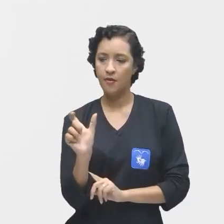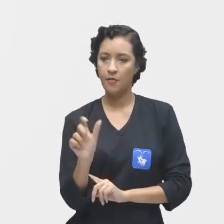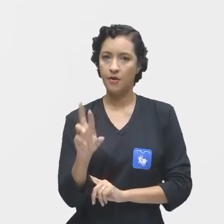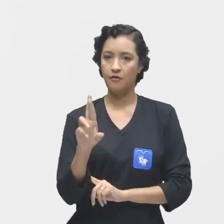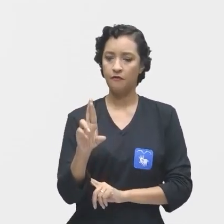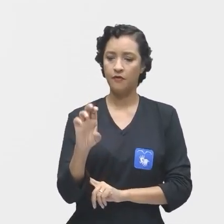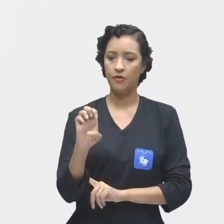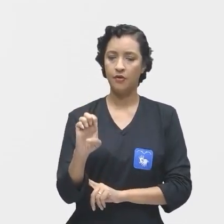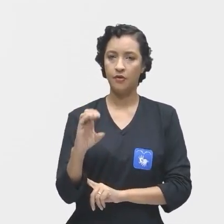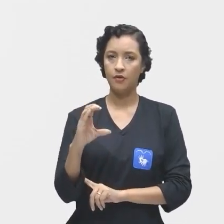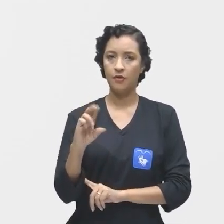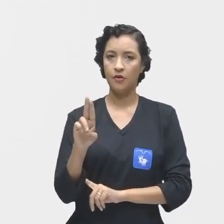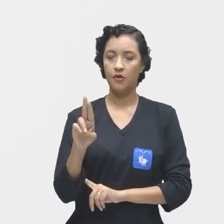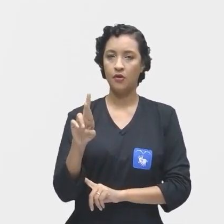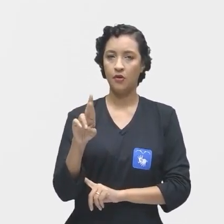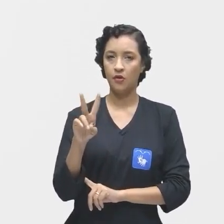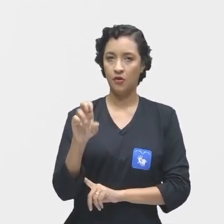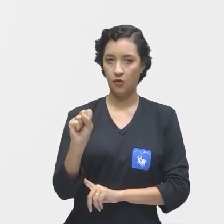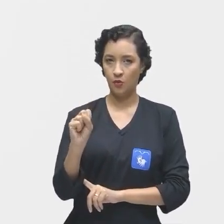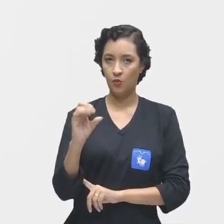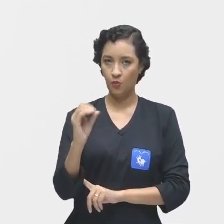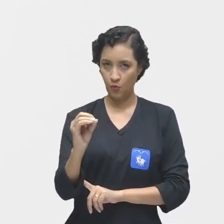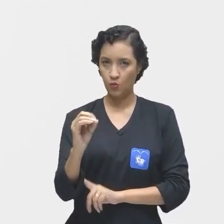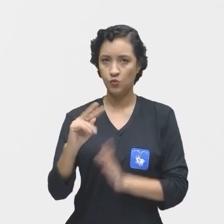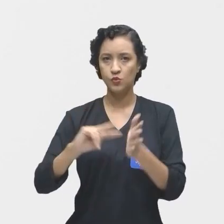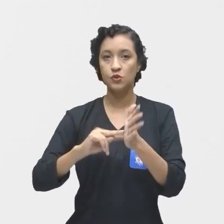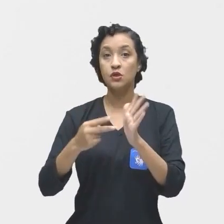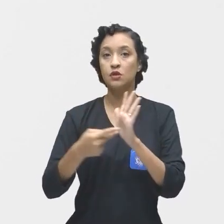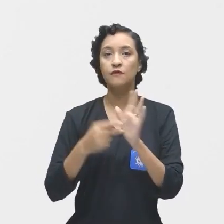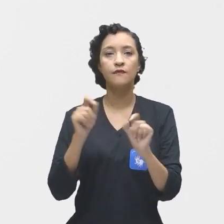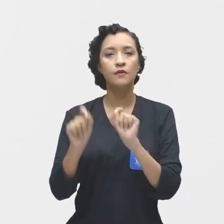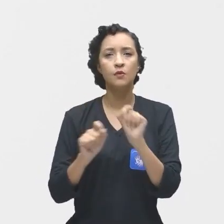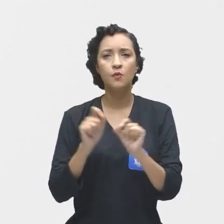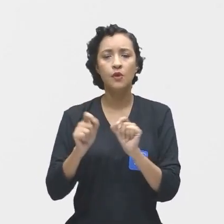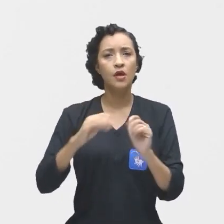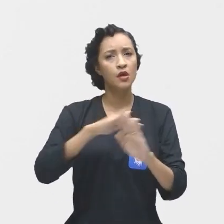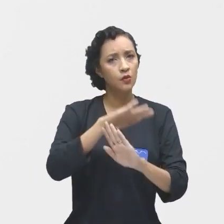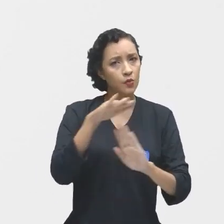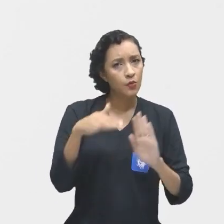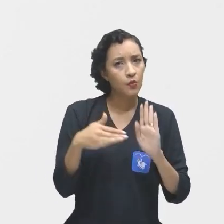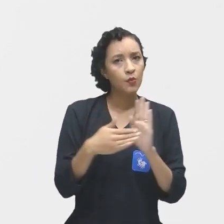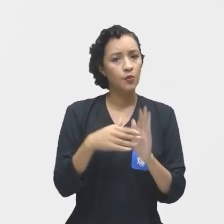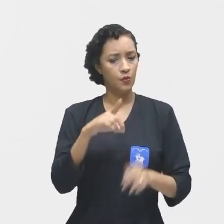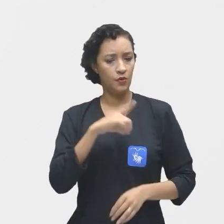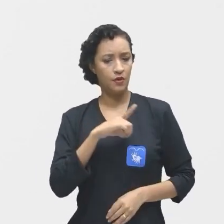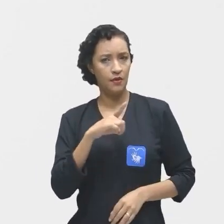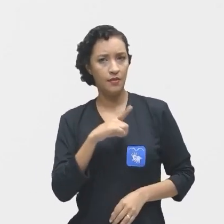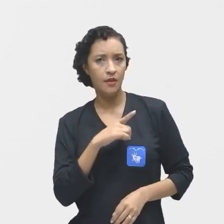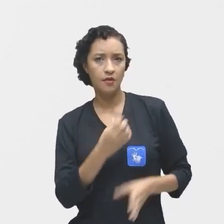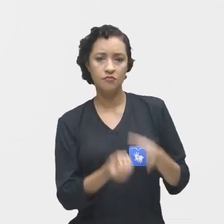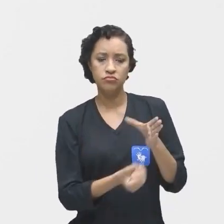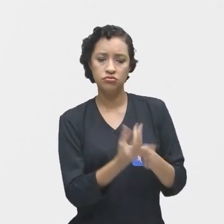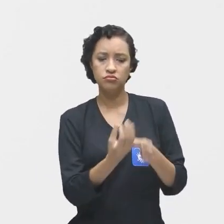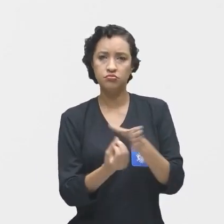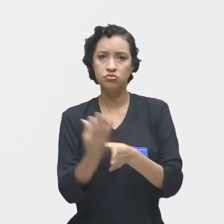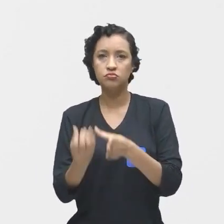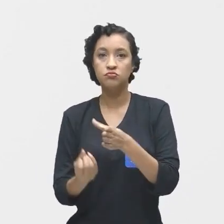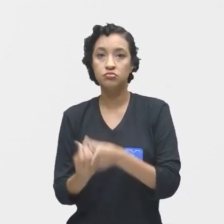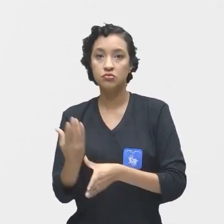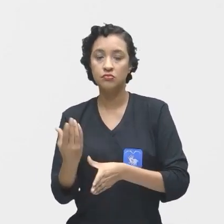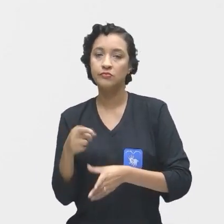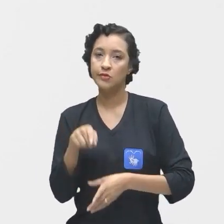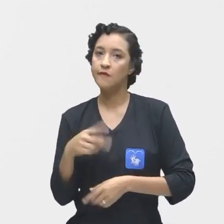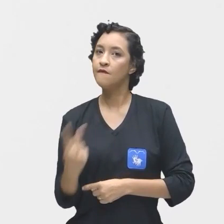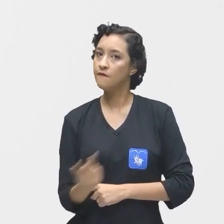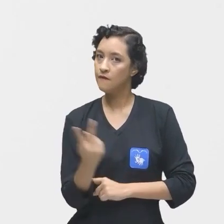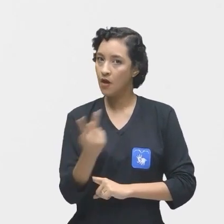aquilo que é produtivo, ou seja, tudo que produz algo novo e valioso para as